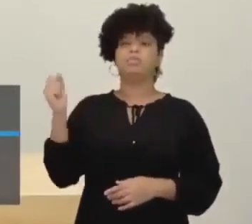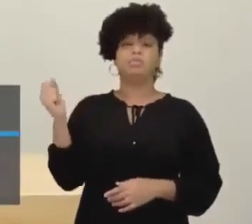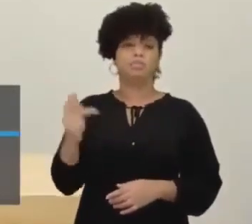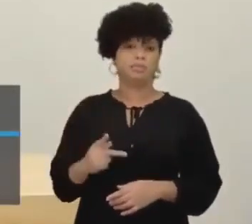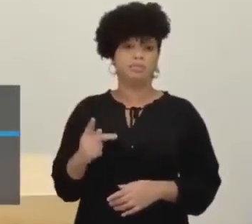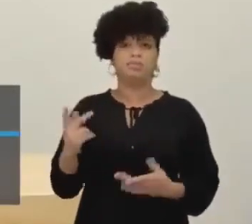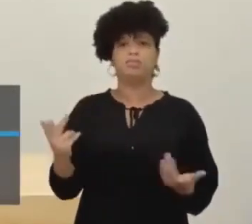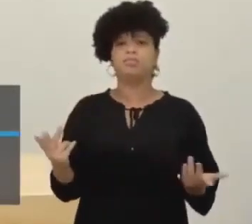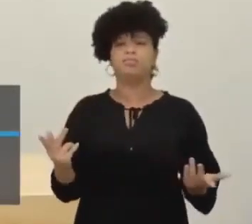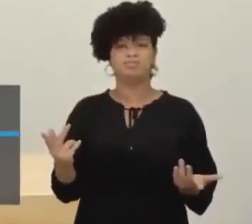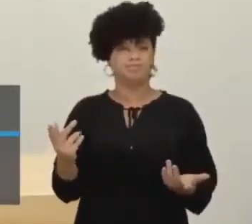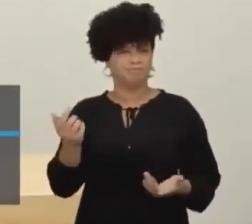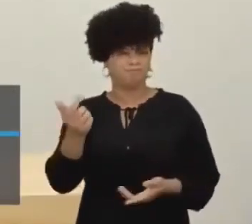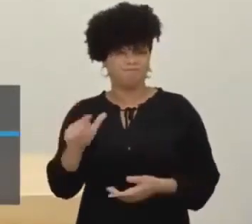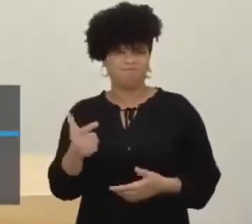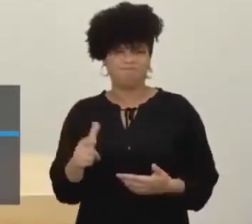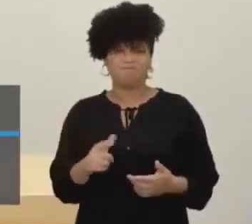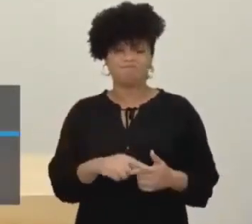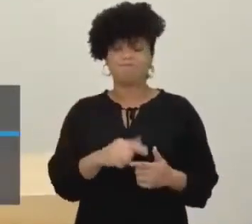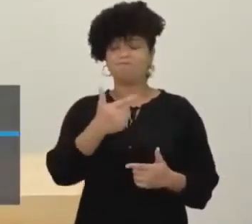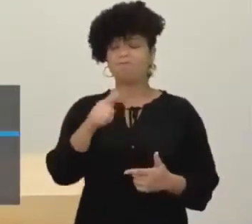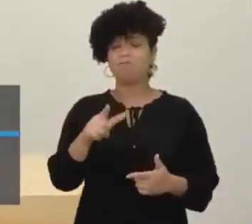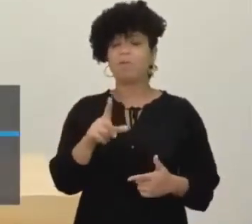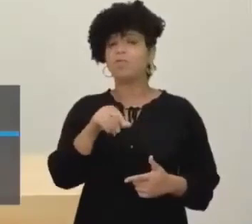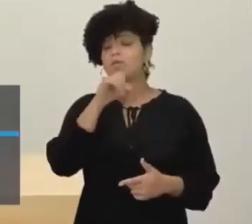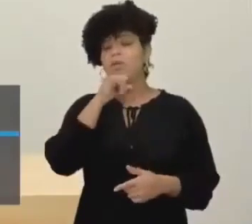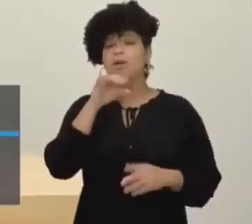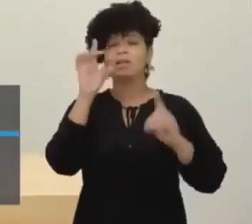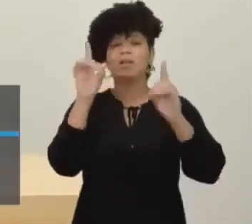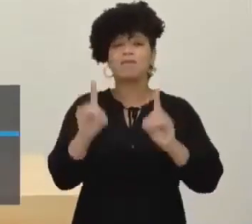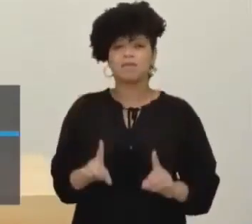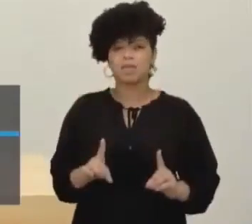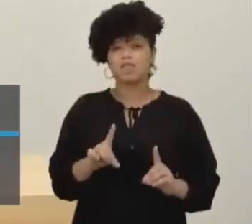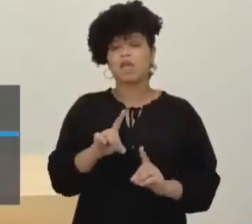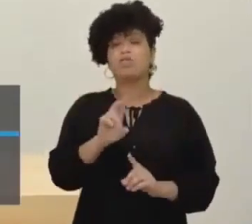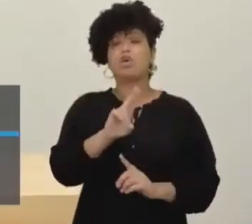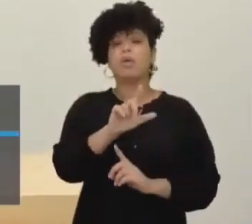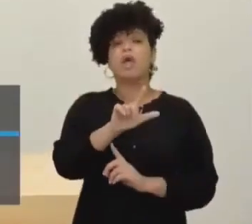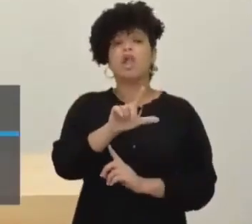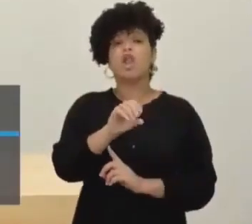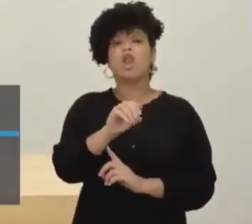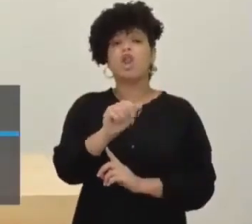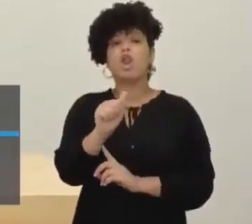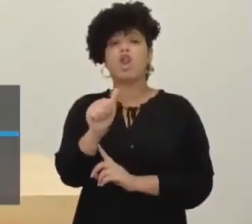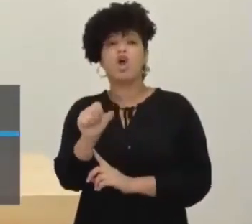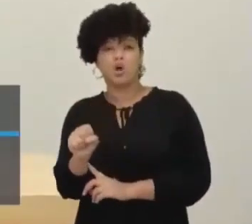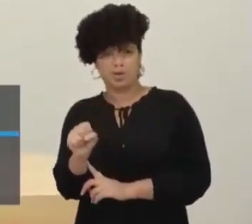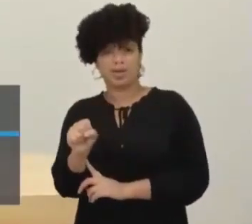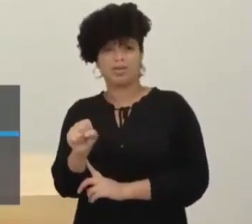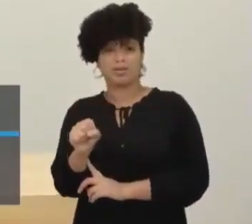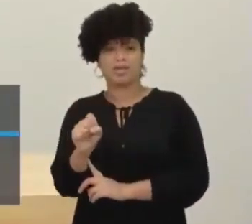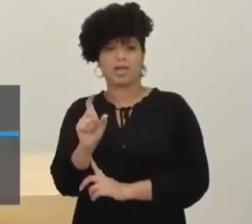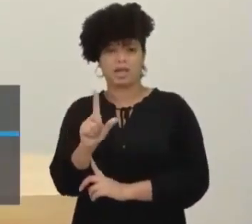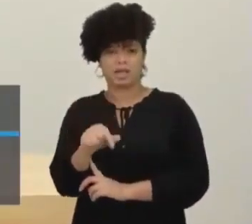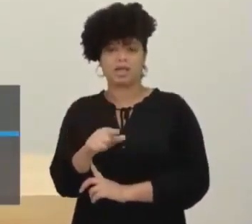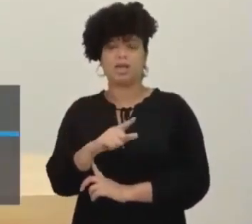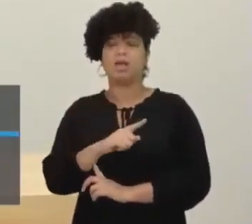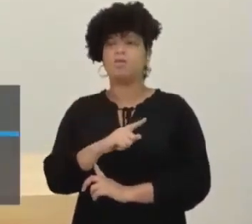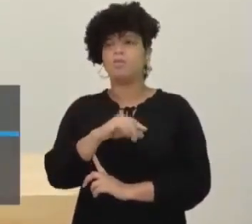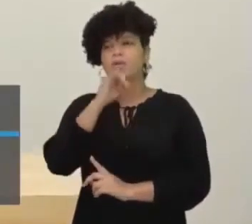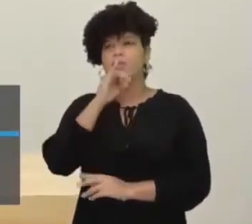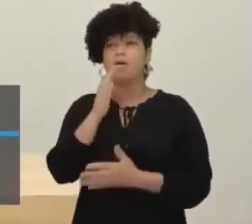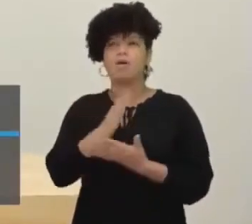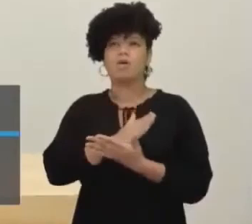pensão não ganha aposentadoria tem uma deficiência e ele ganha um salário mínimo mais ou menos aí referência com